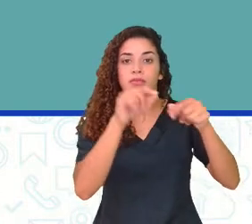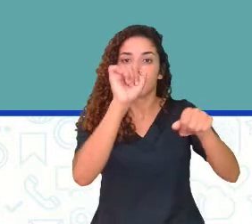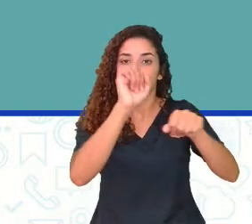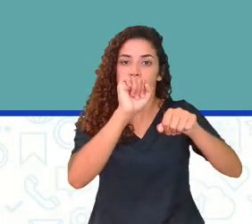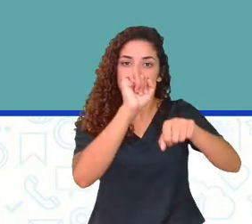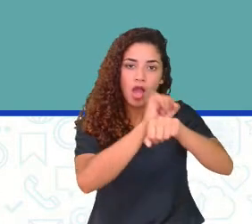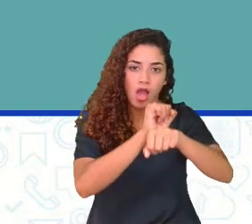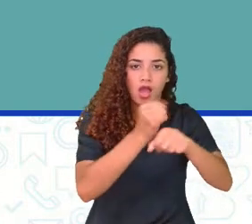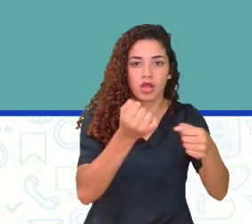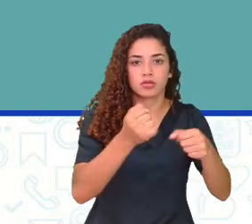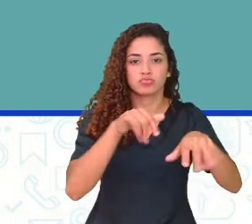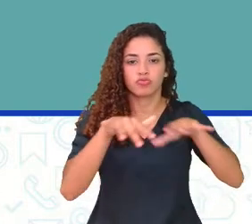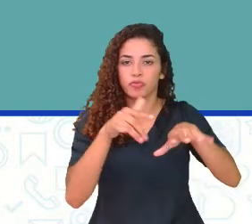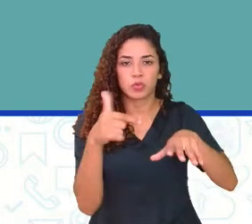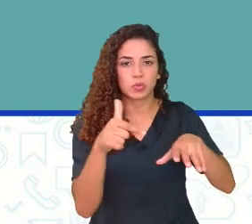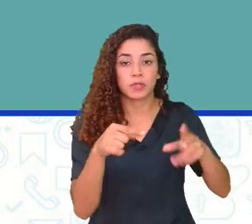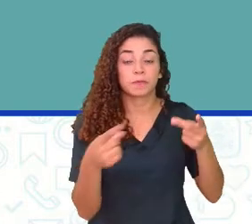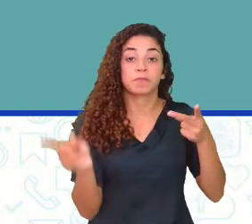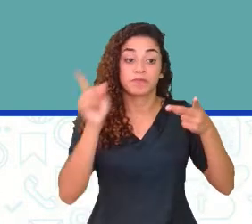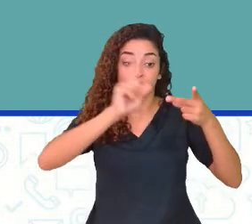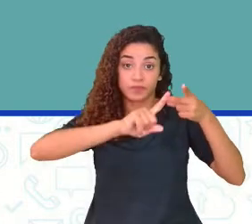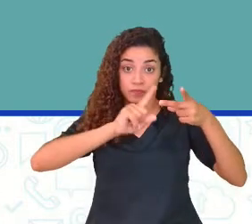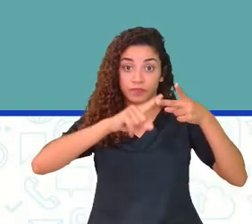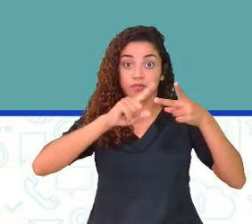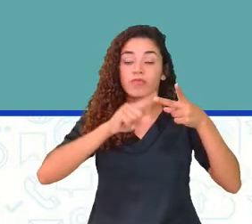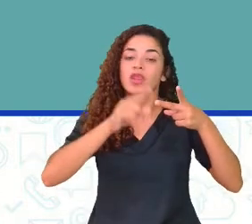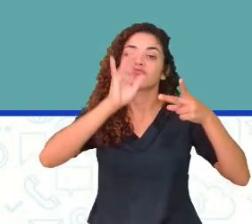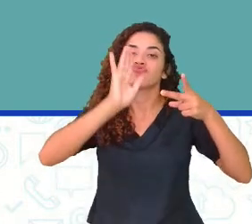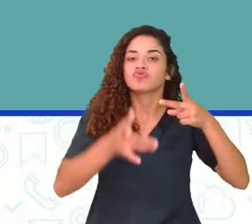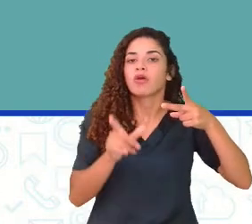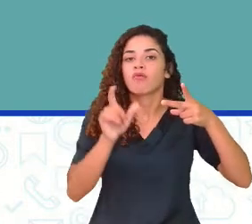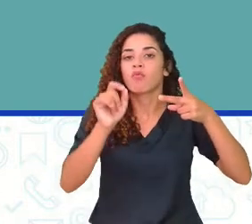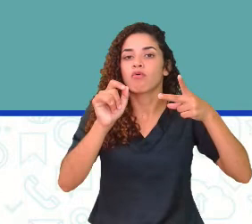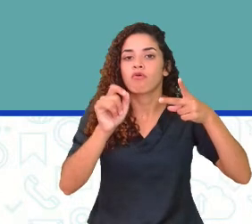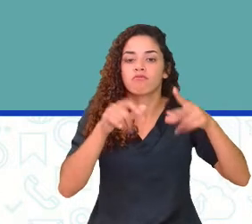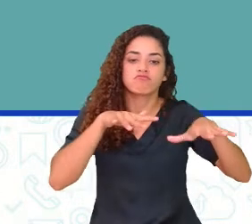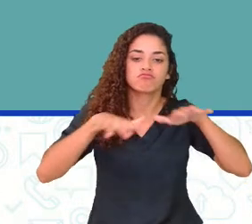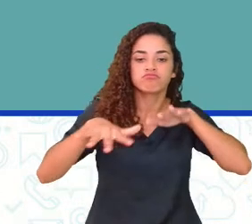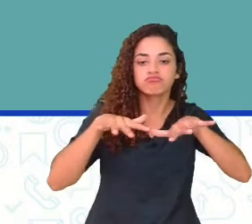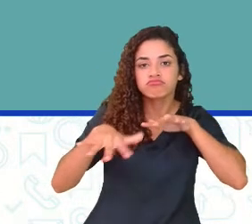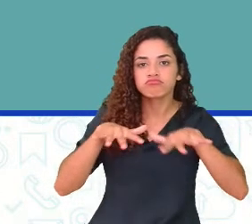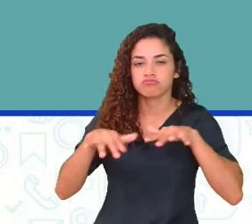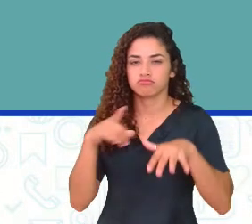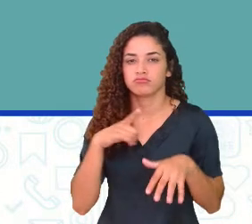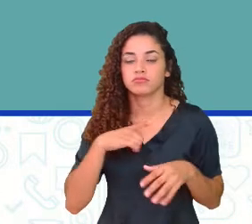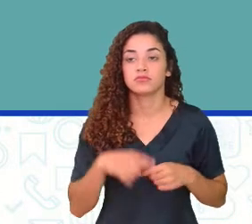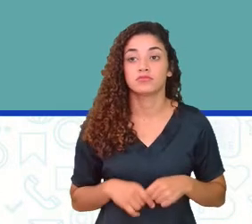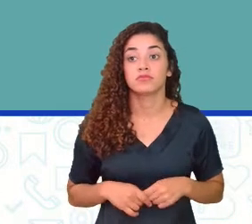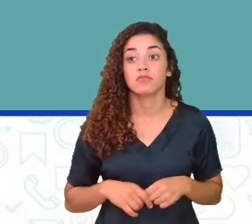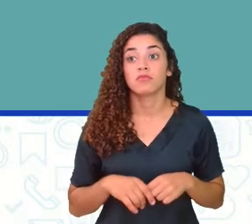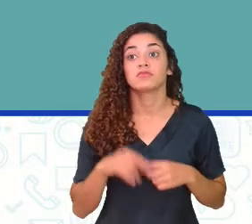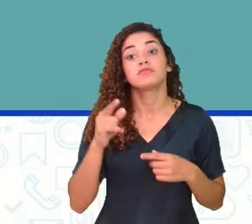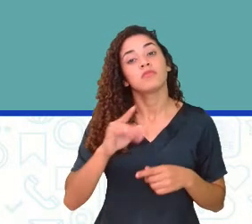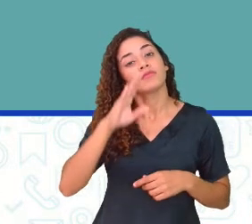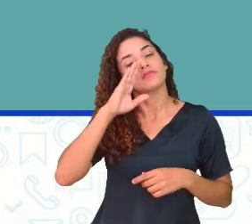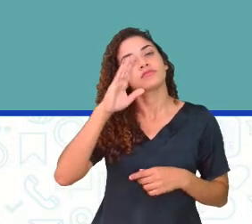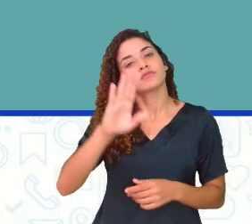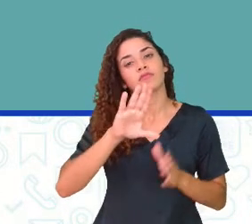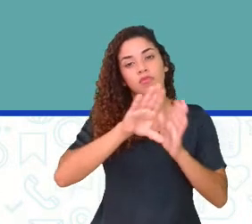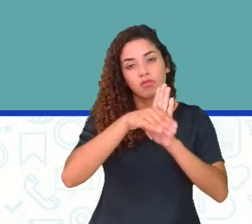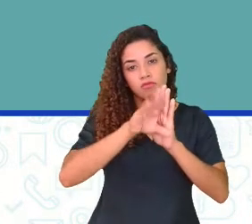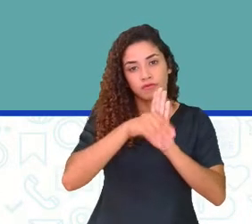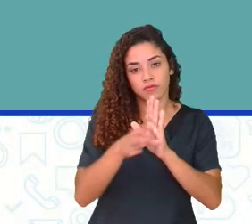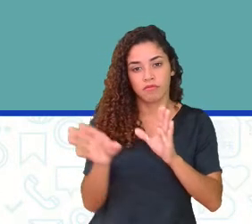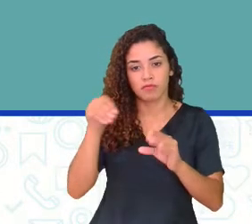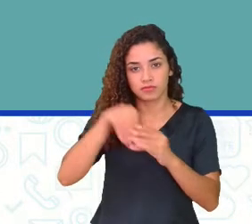em repouso, né, sem movimento. Já a eletrodinâmica, ela está em constante movimento. E os principais conceitos